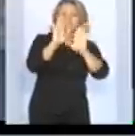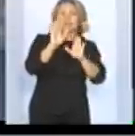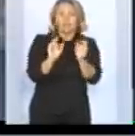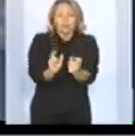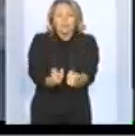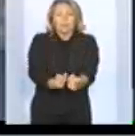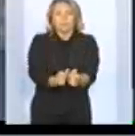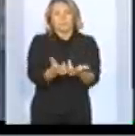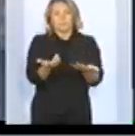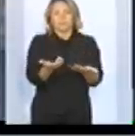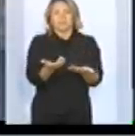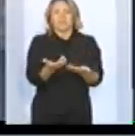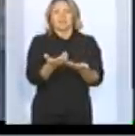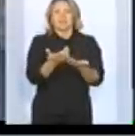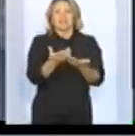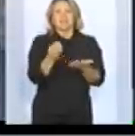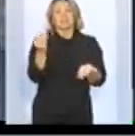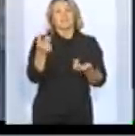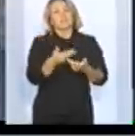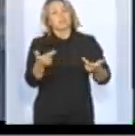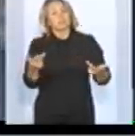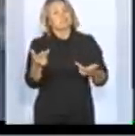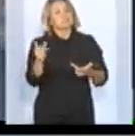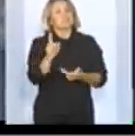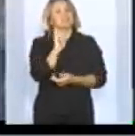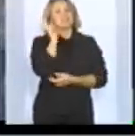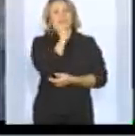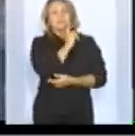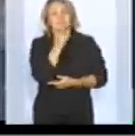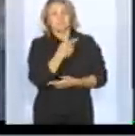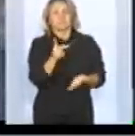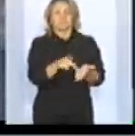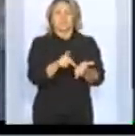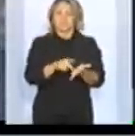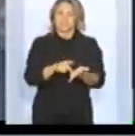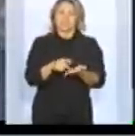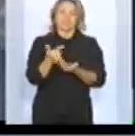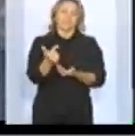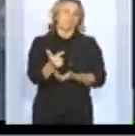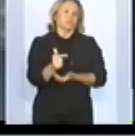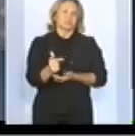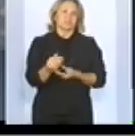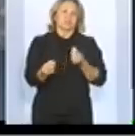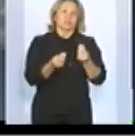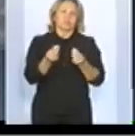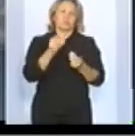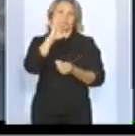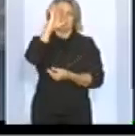baseada num fato que não é verdadeiro. Não existe a disponibilidade infinita de cabos.